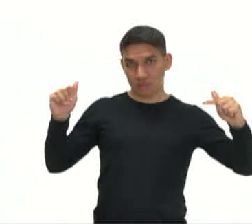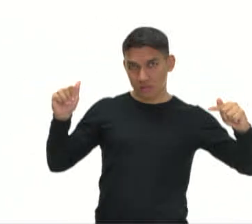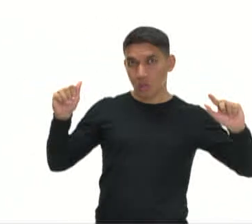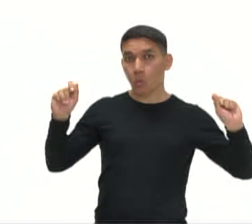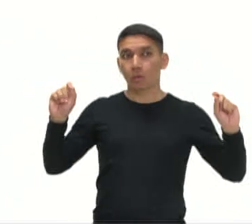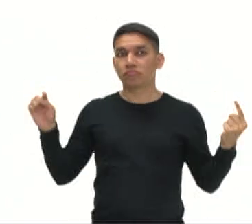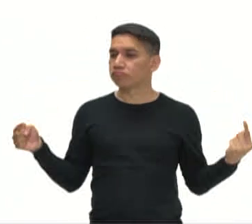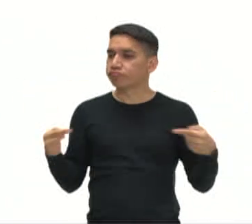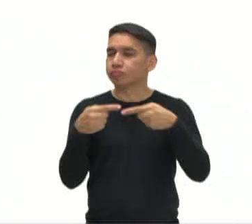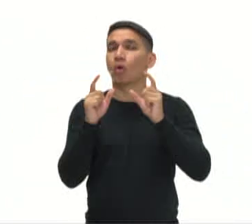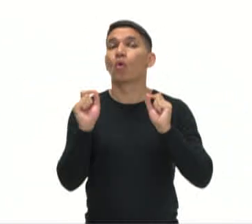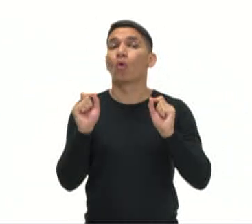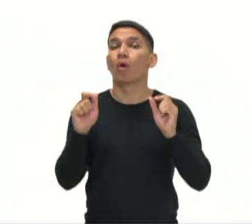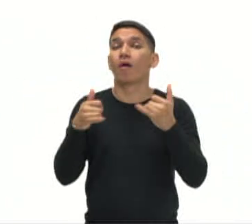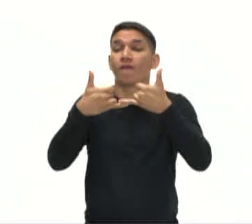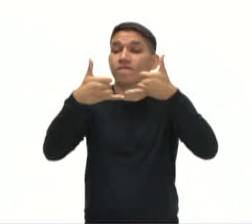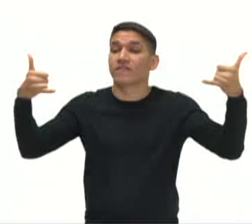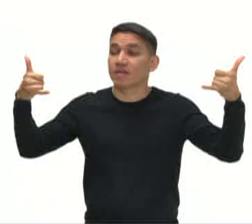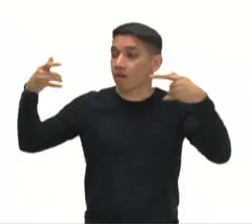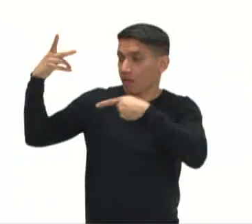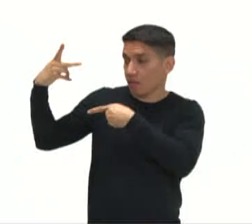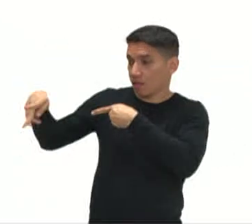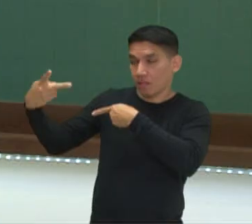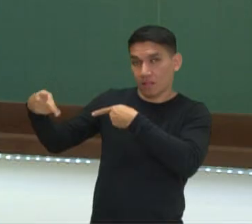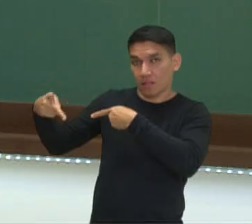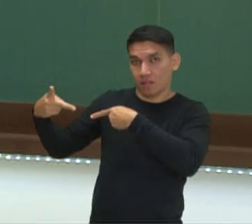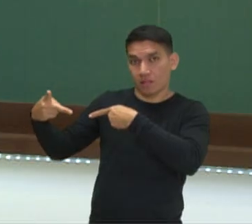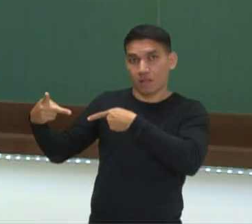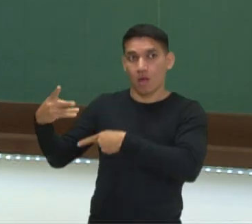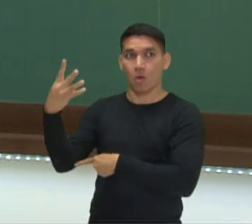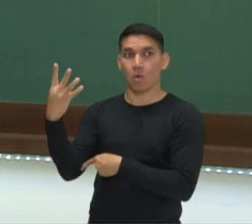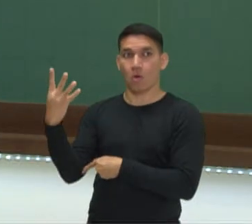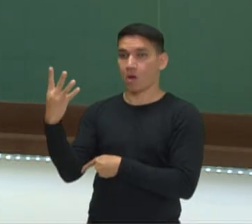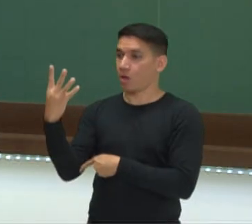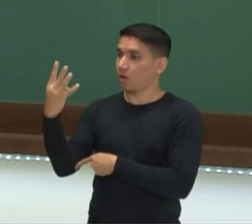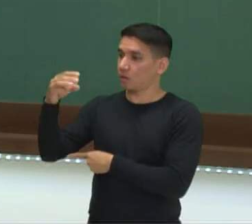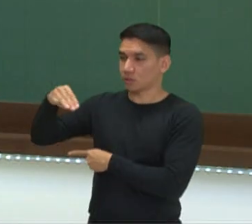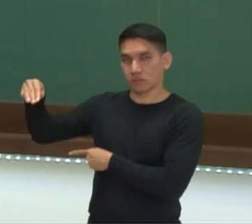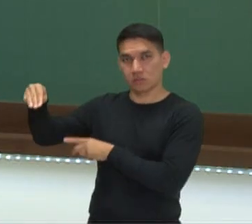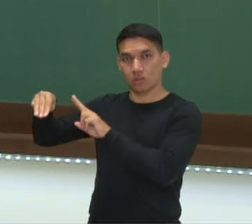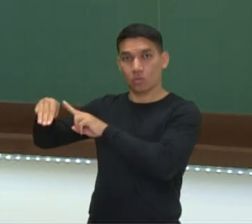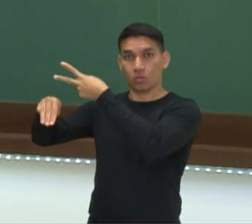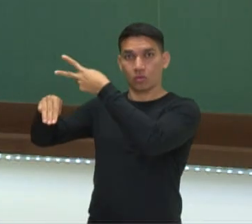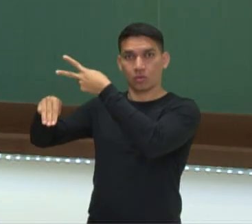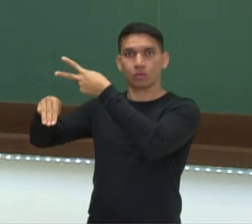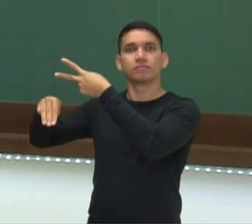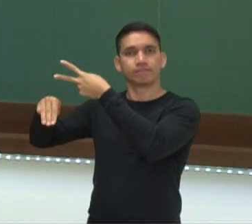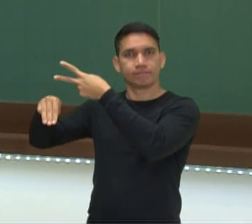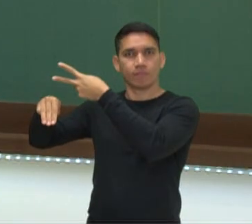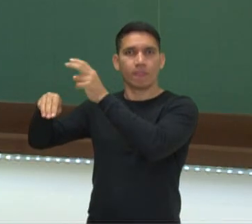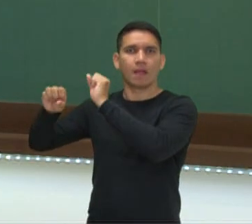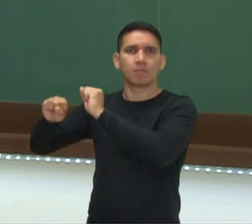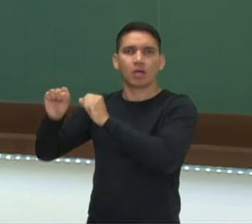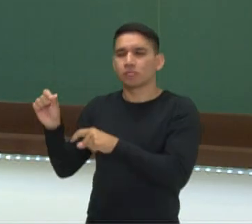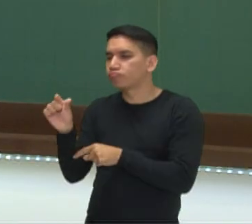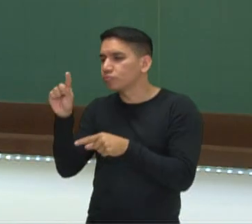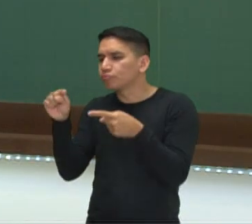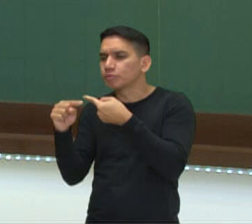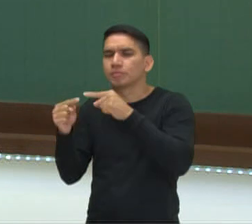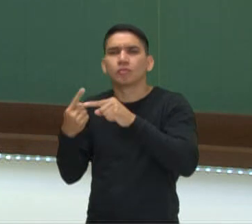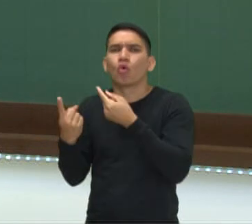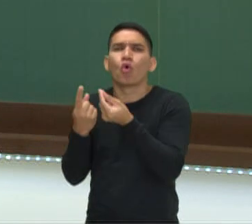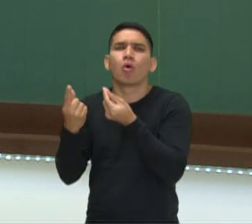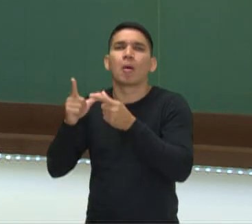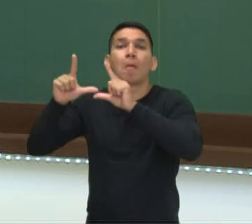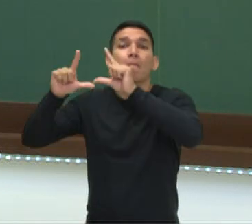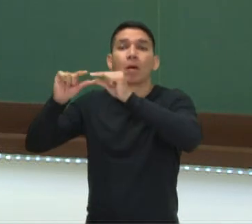Vantagem, o fio do chuveiro 220 pode ser uma bitola mais, como eu posso dizer,